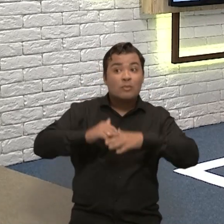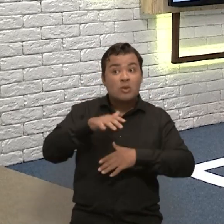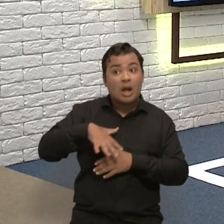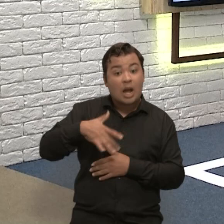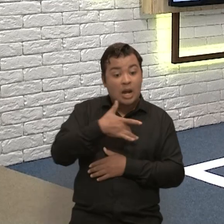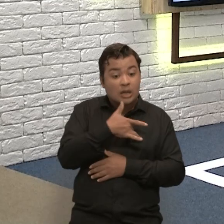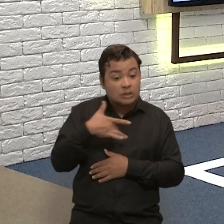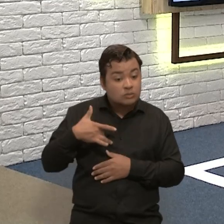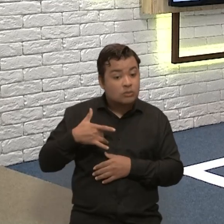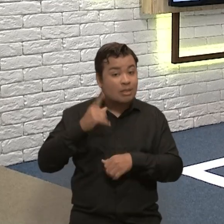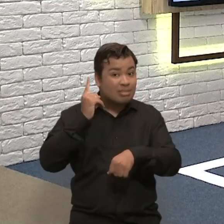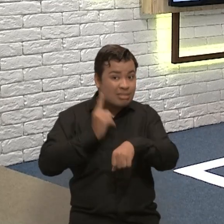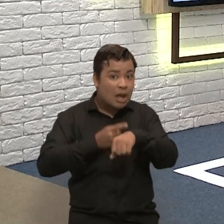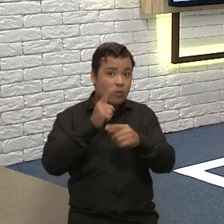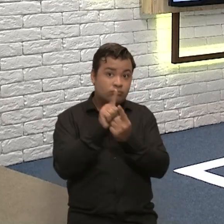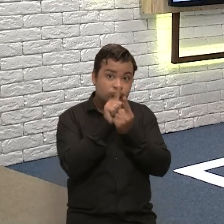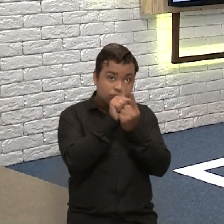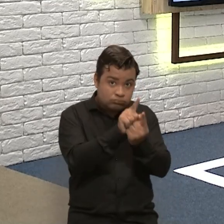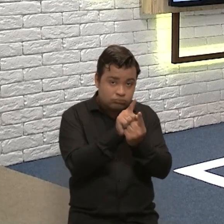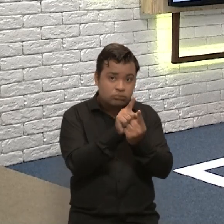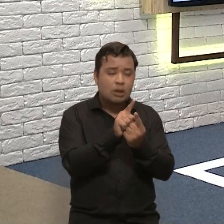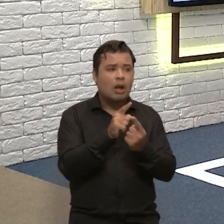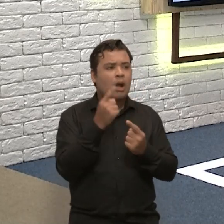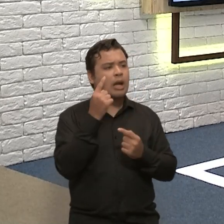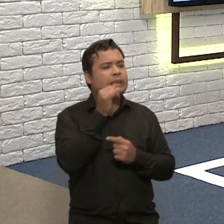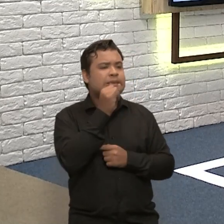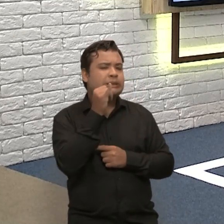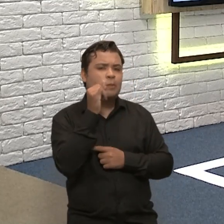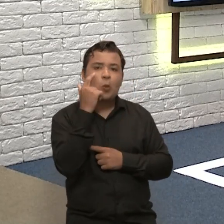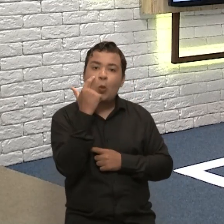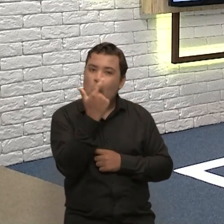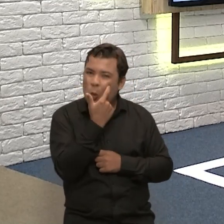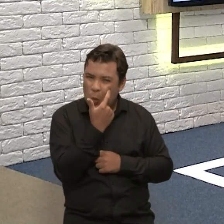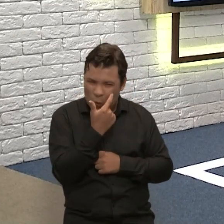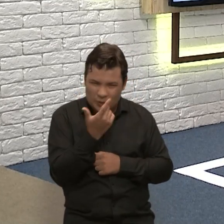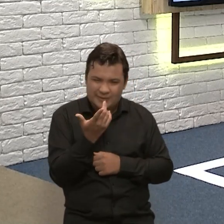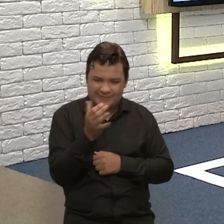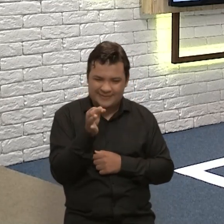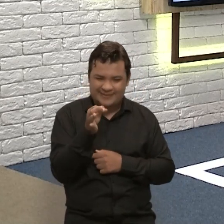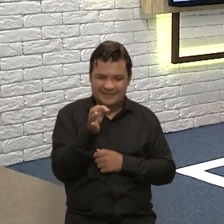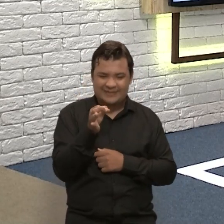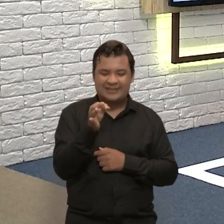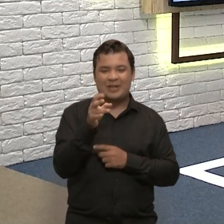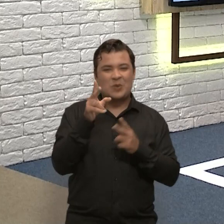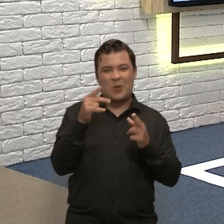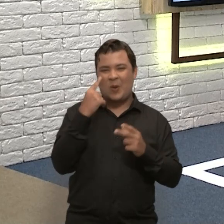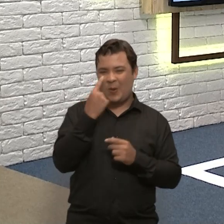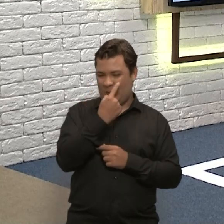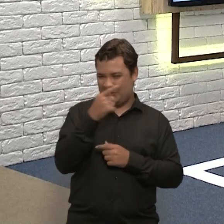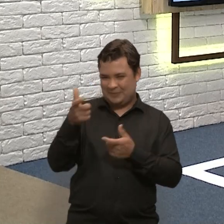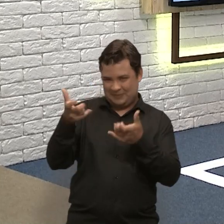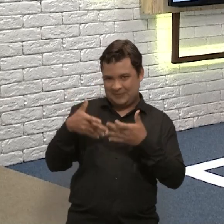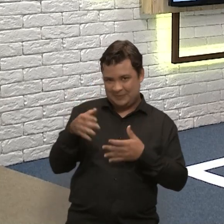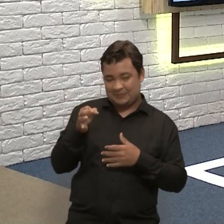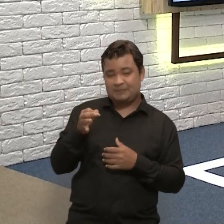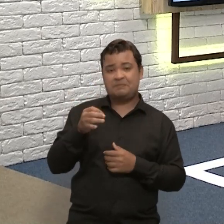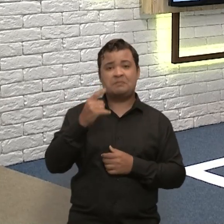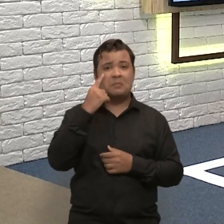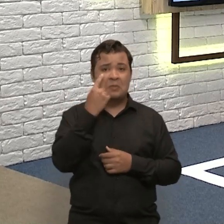atendimento, seja, por exemplo, na oftalmologia, igual você citou da clínica, né, da saúde ocular, seja